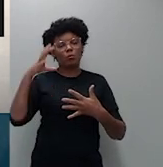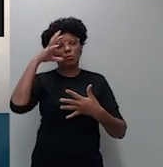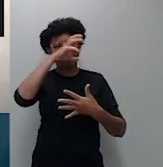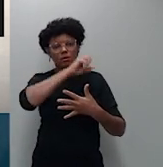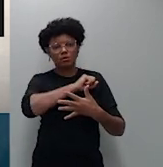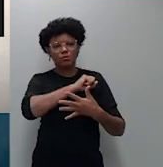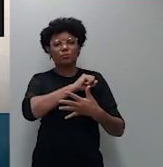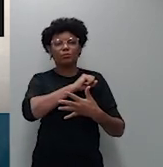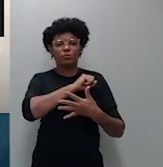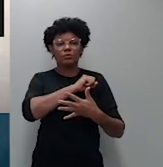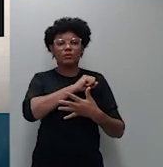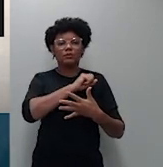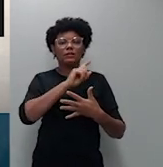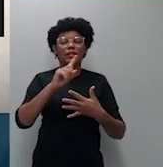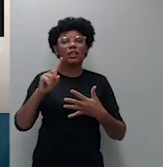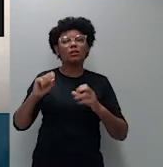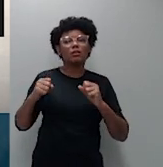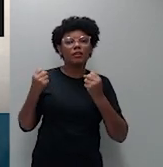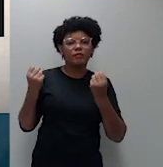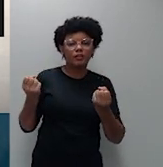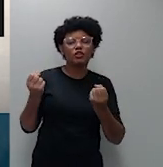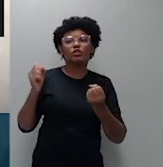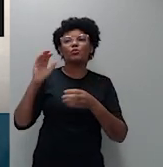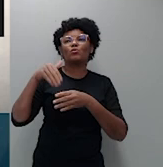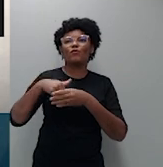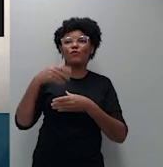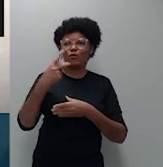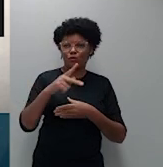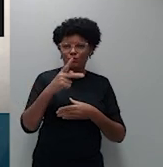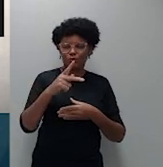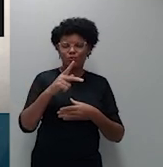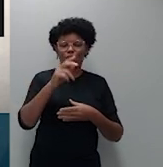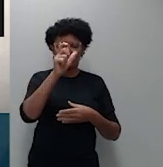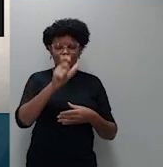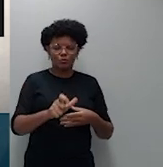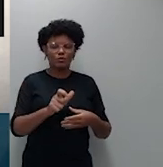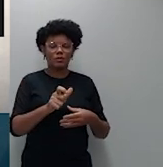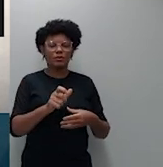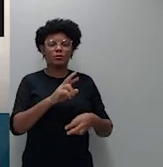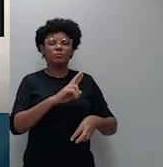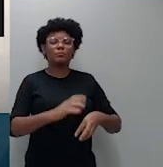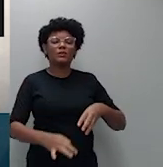defendido do voto do eminente relator que repita eu